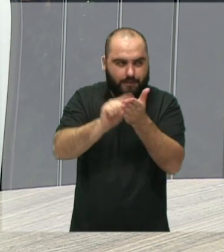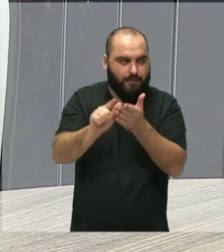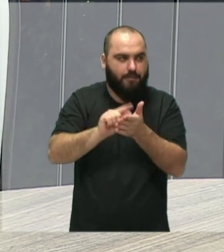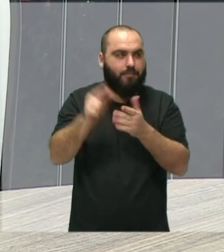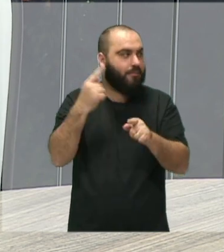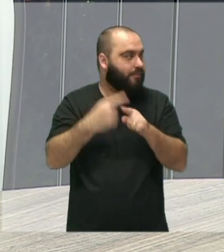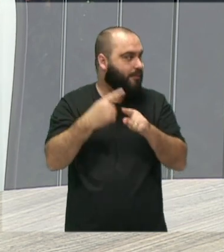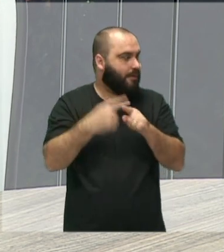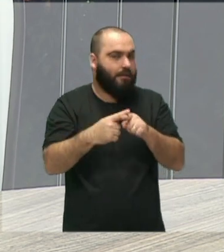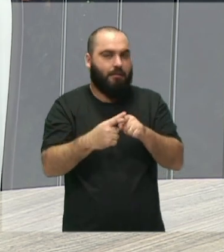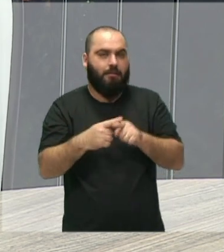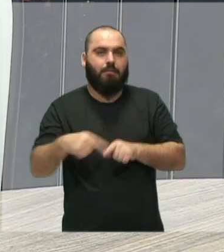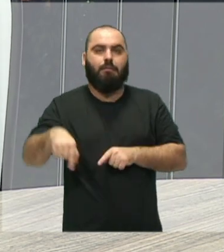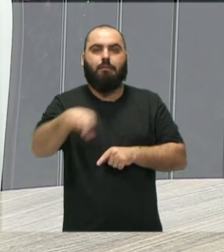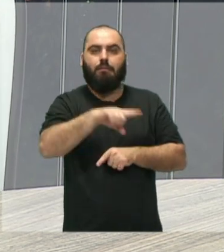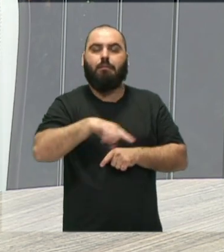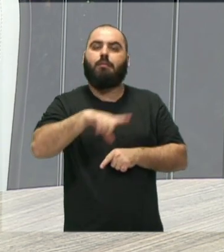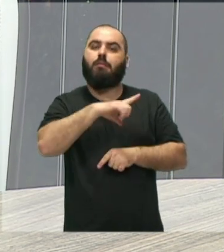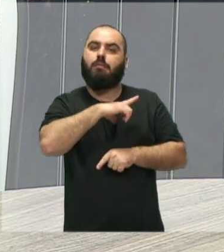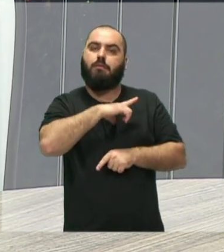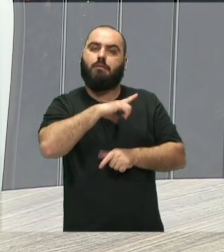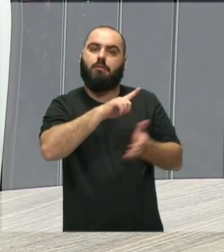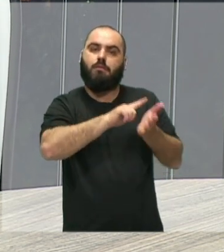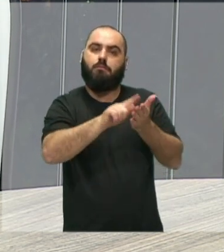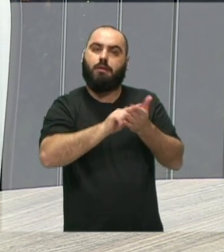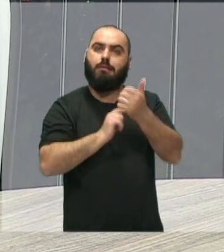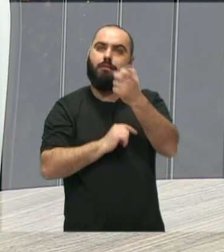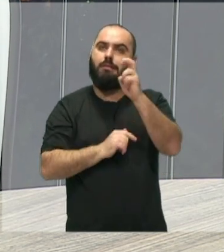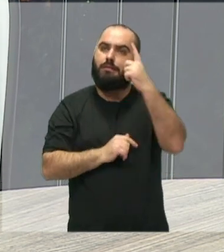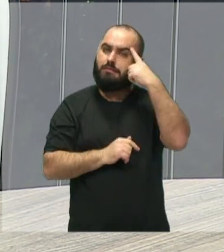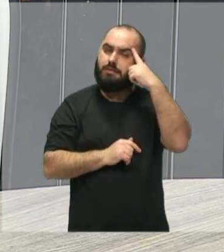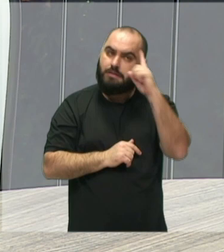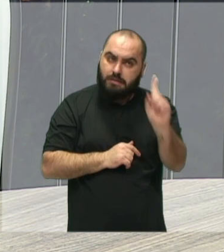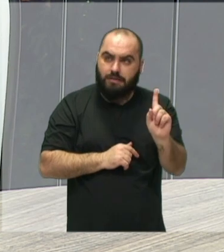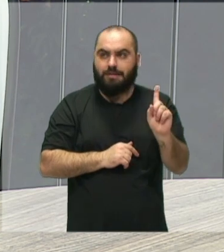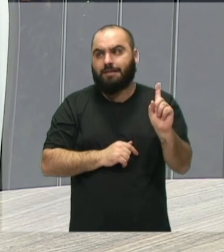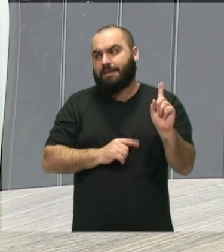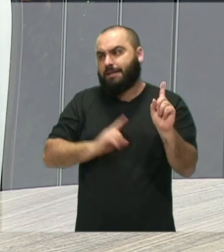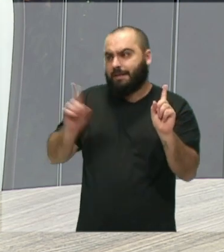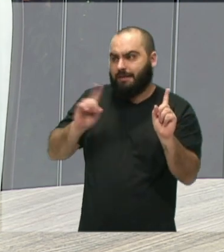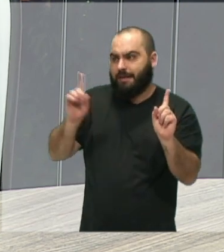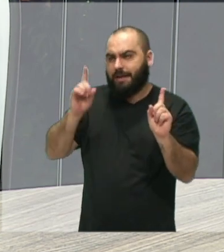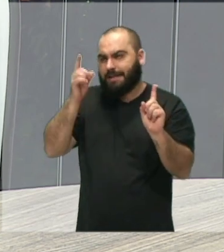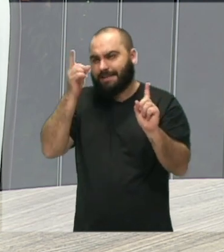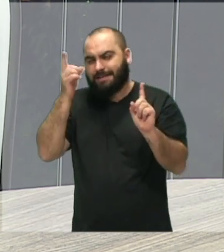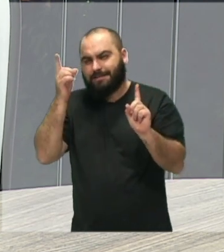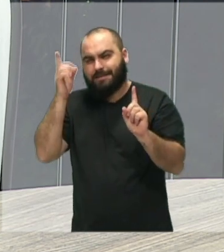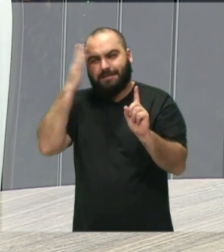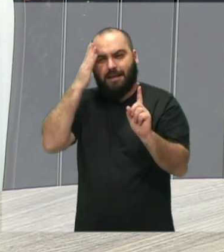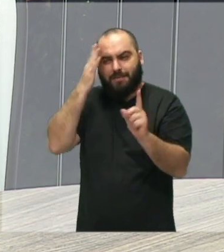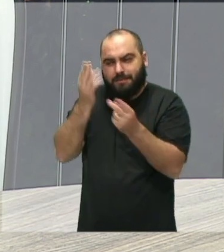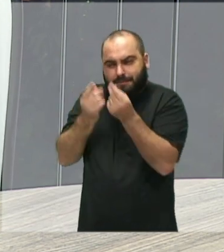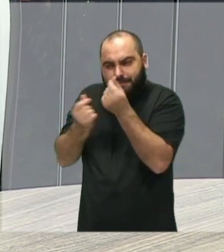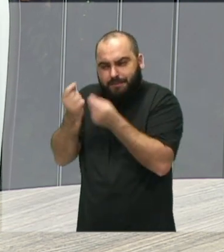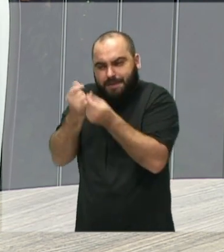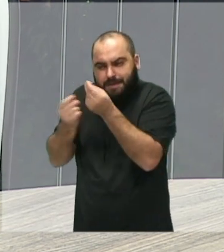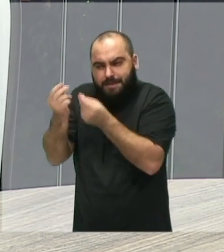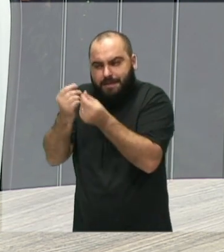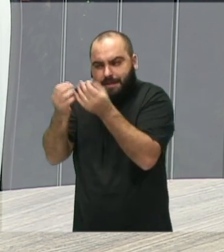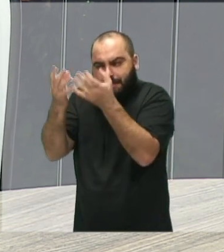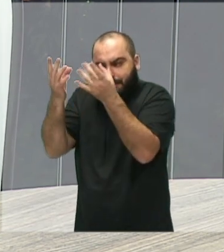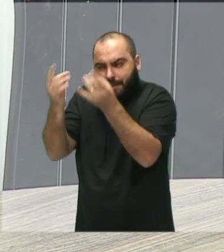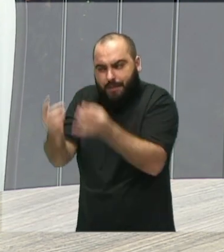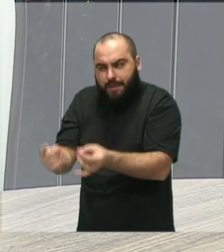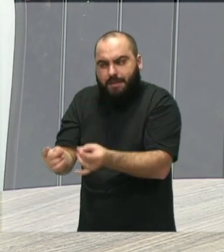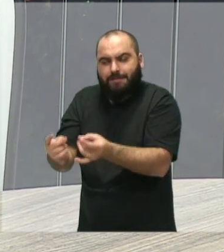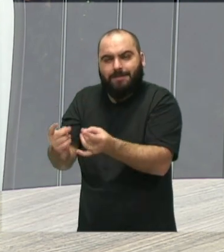eles estavam expostos, eles passavam por uma higienização a cada 15 dias, não era uma higienização tão minuciosa se eles estivessem num espaço destinado para